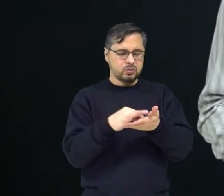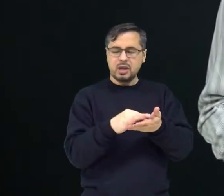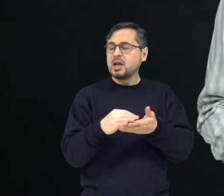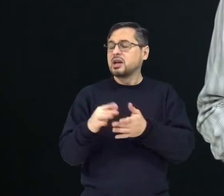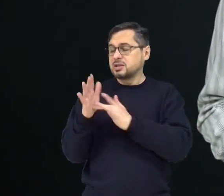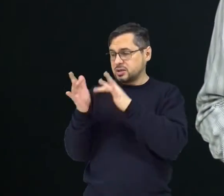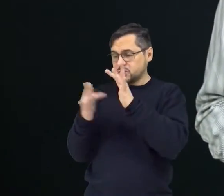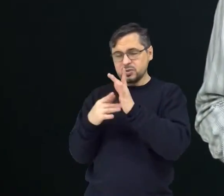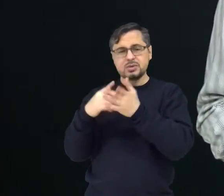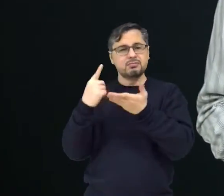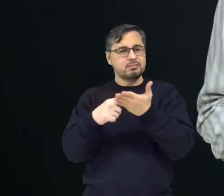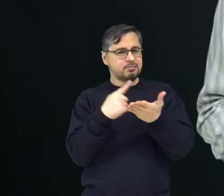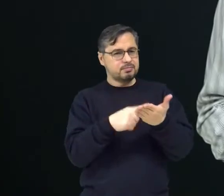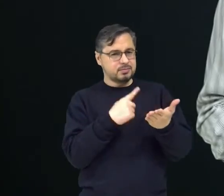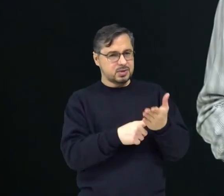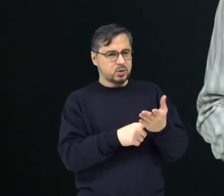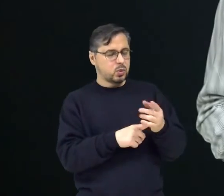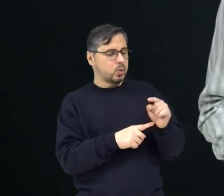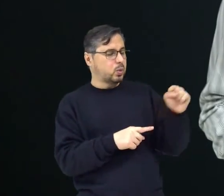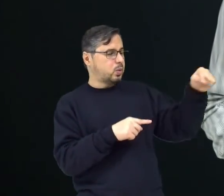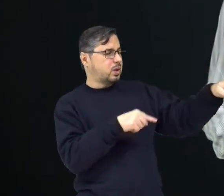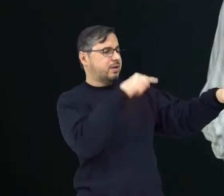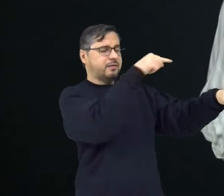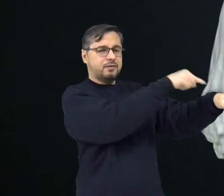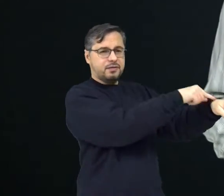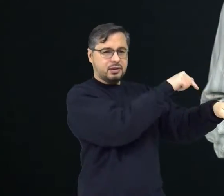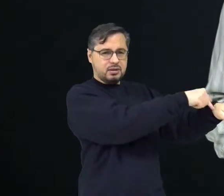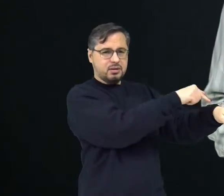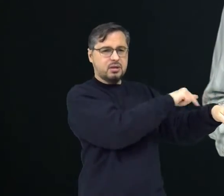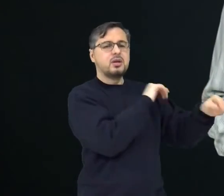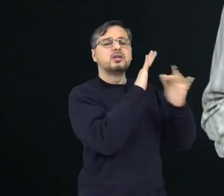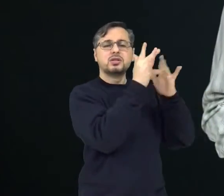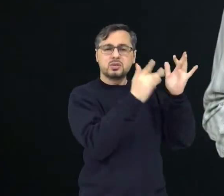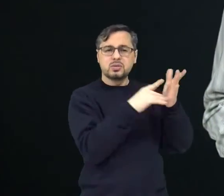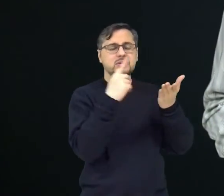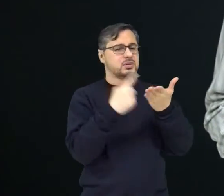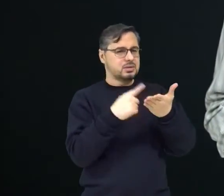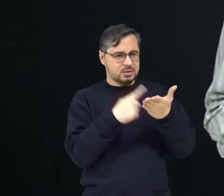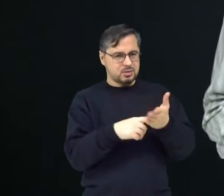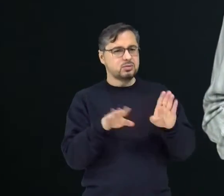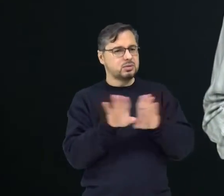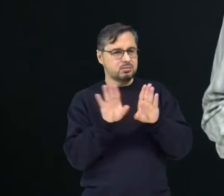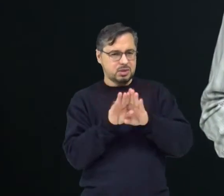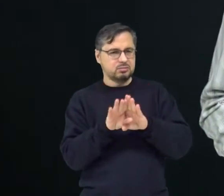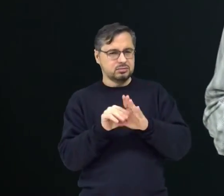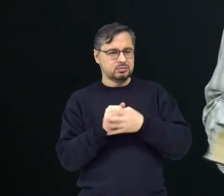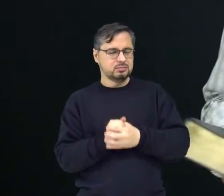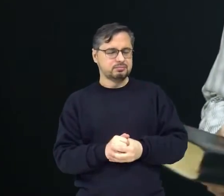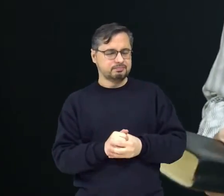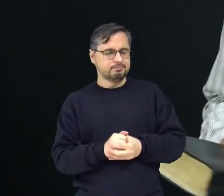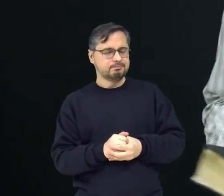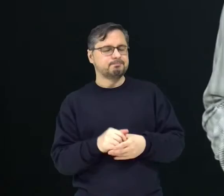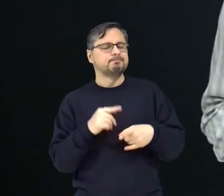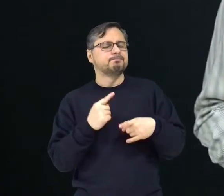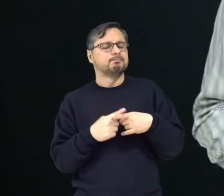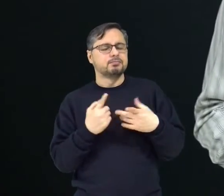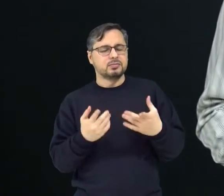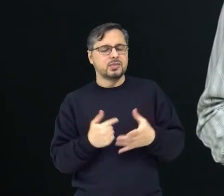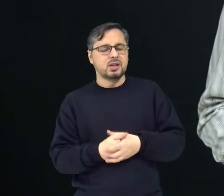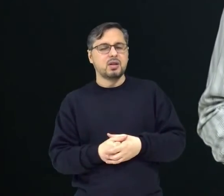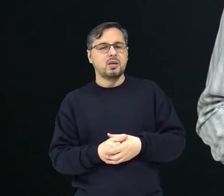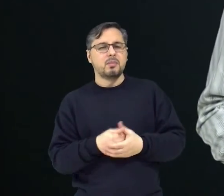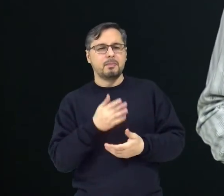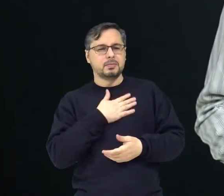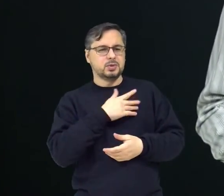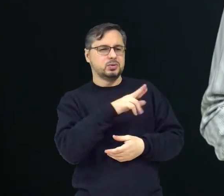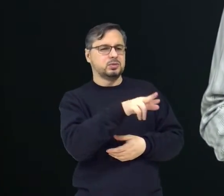que já estava muito categórico na palavra de Cristo Jesus. Portanto, meu querido irmão e minha querida